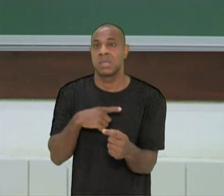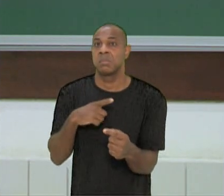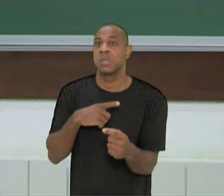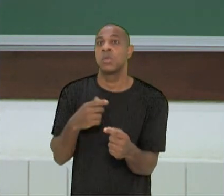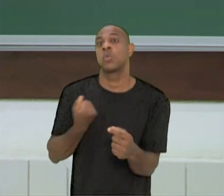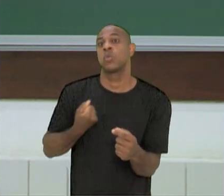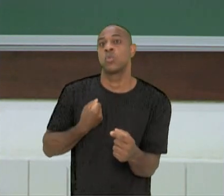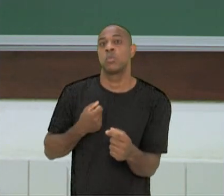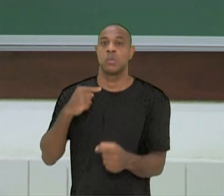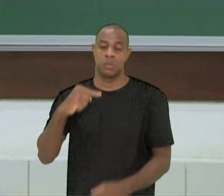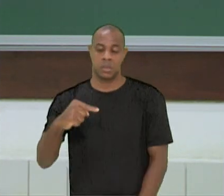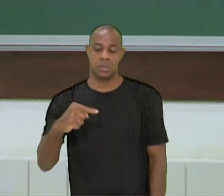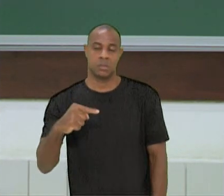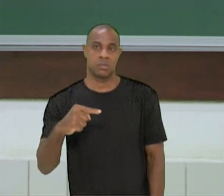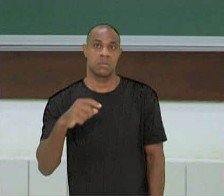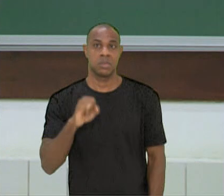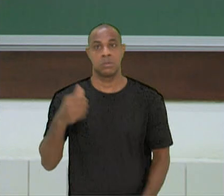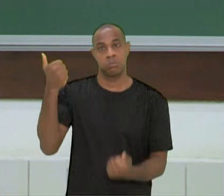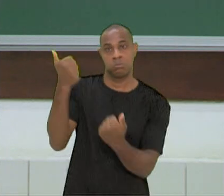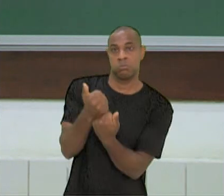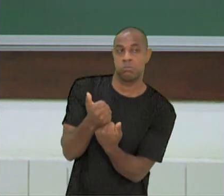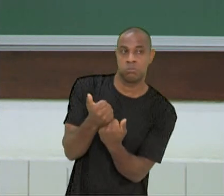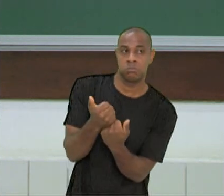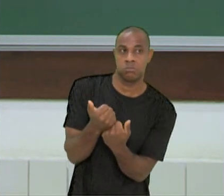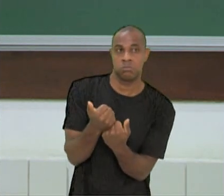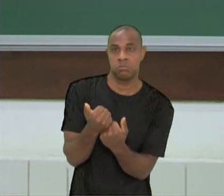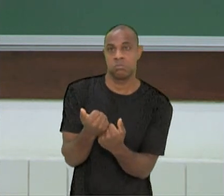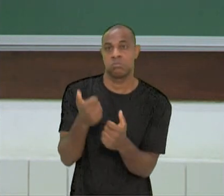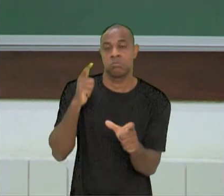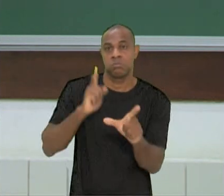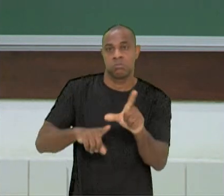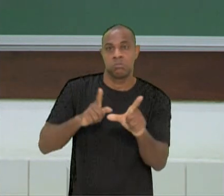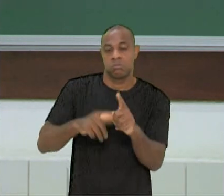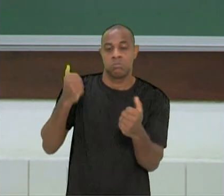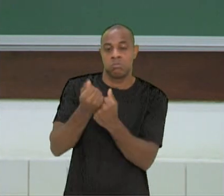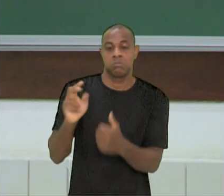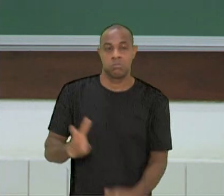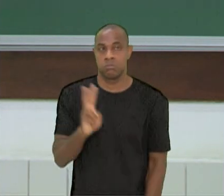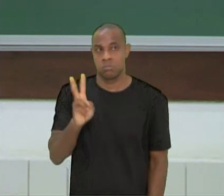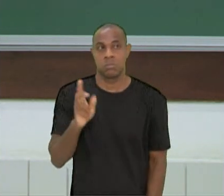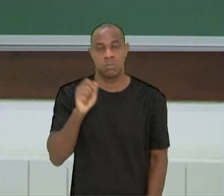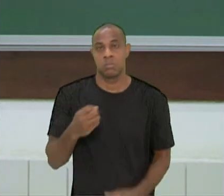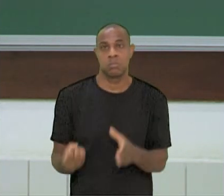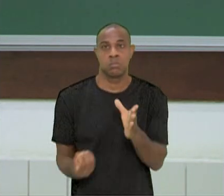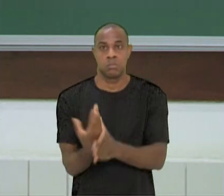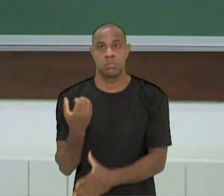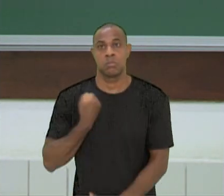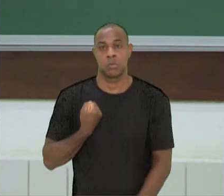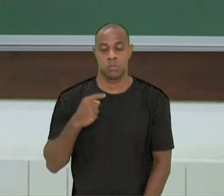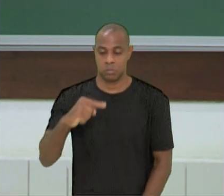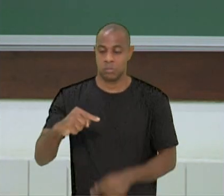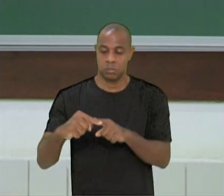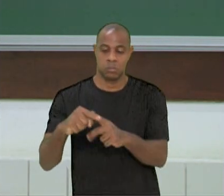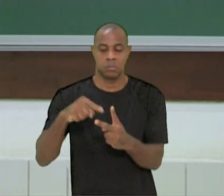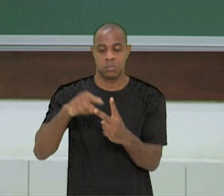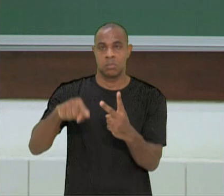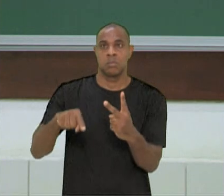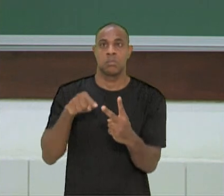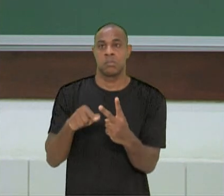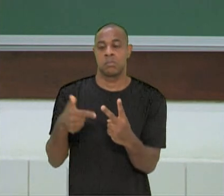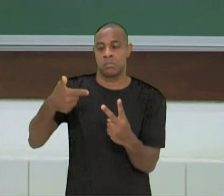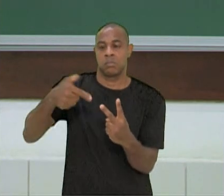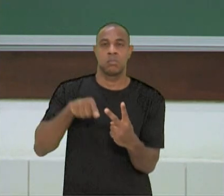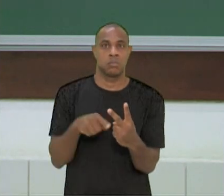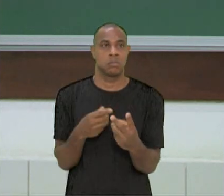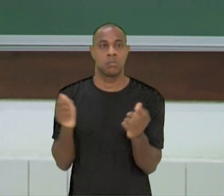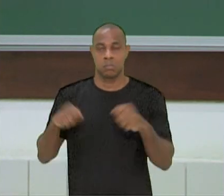raiz. Quando eu substituo as letras por determinados valores, eu posso gerar um número negativo dentro de uma raiz quadrada. Posso